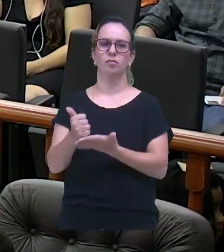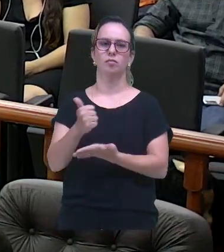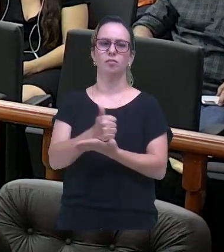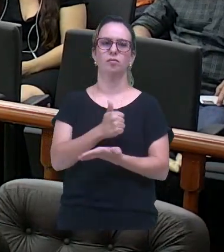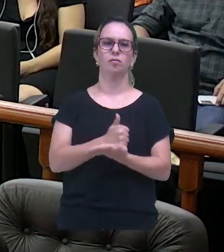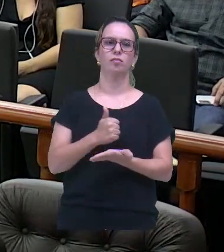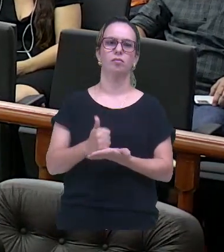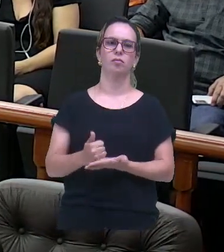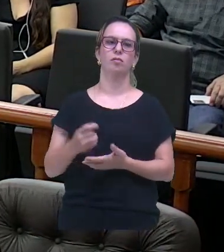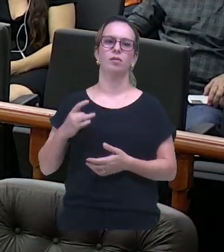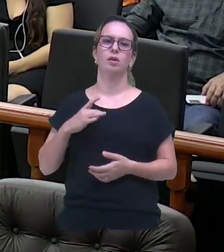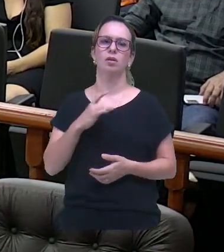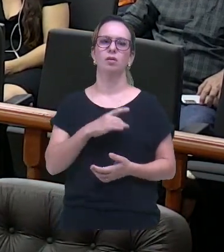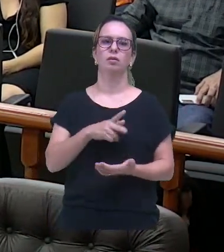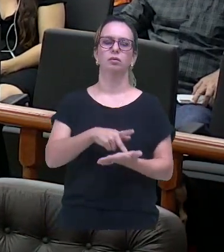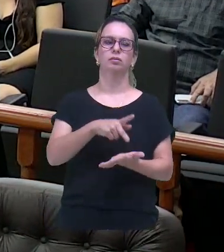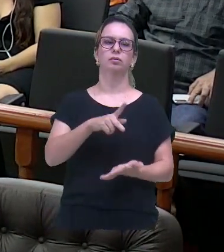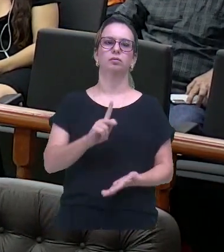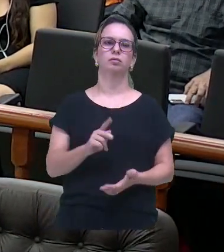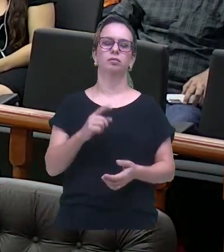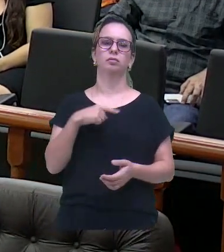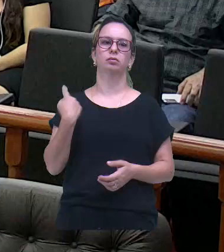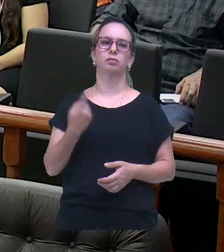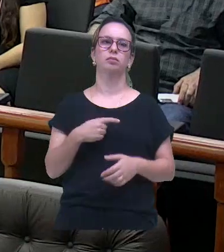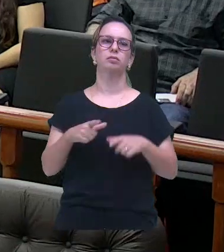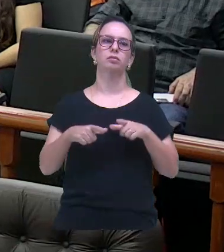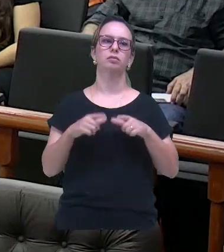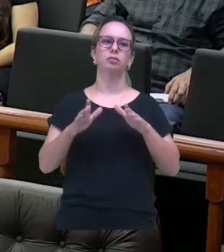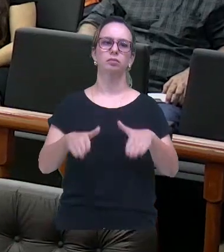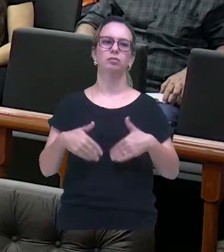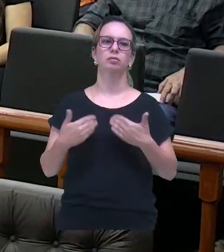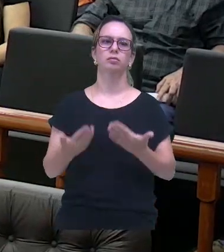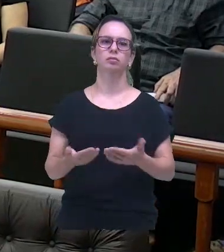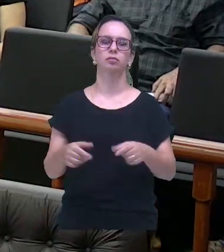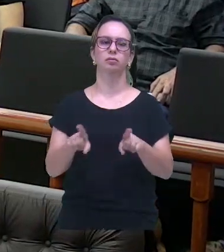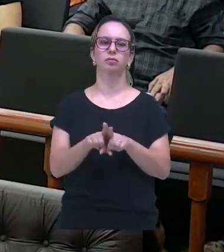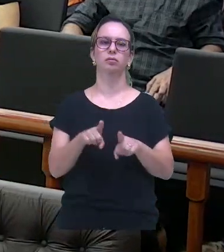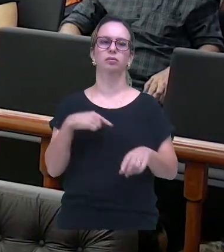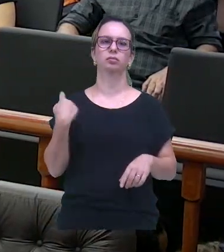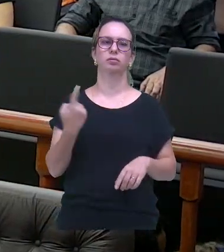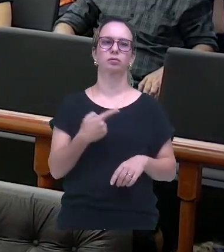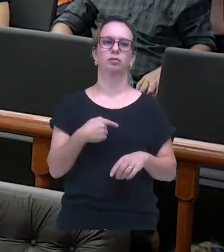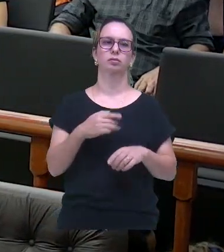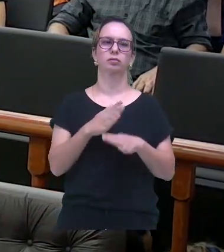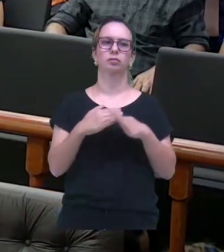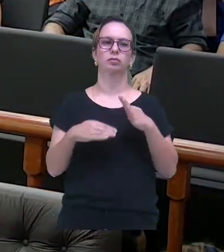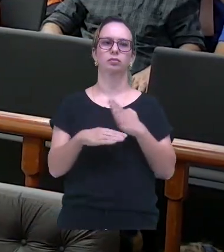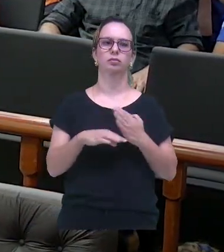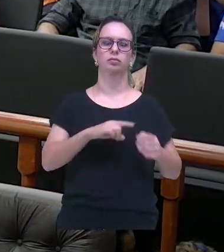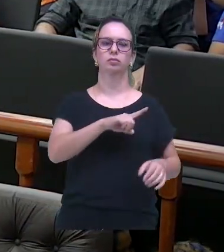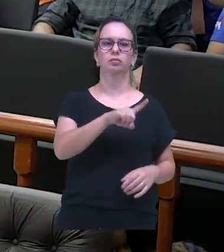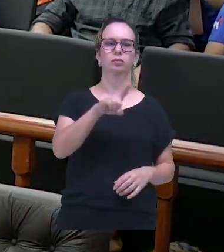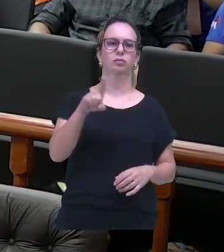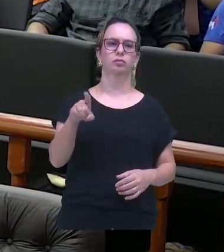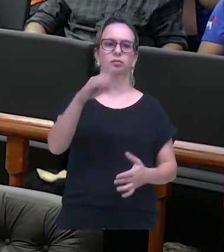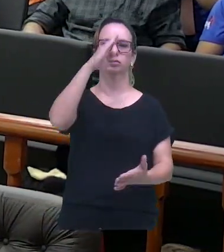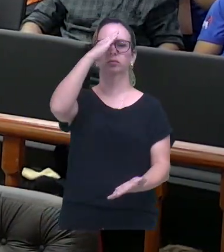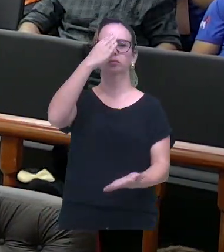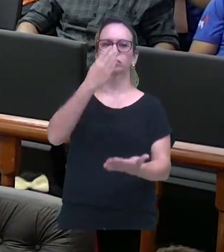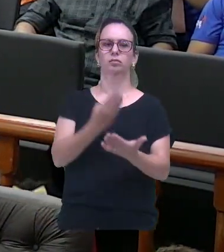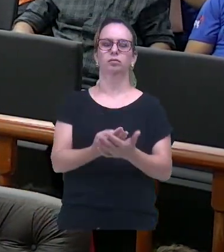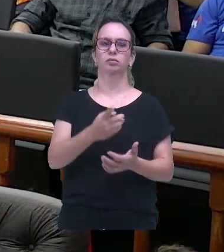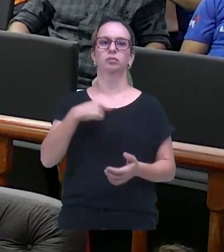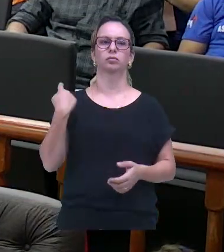nossa jornada e se dedicaram tanto quanto nós. E a todos vocês que confiaram em nosso trabalho